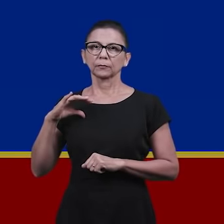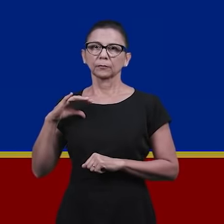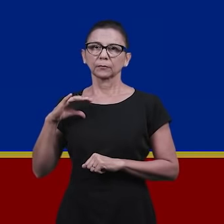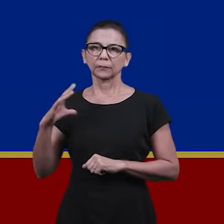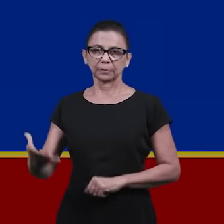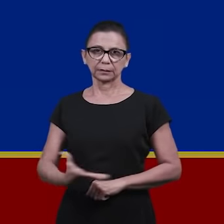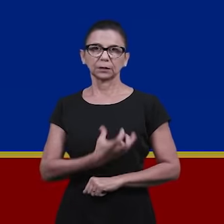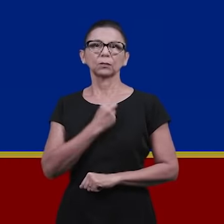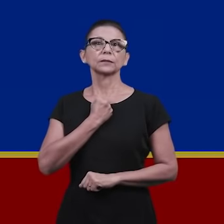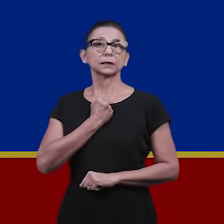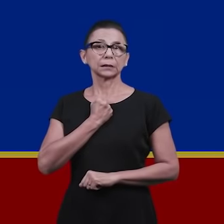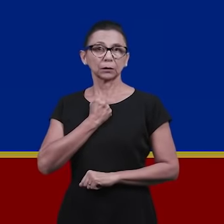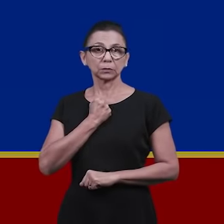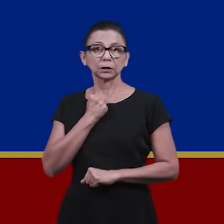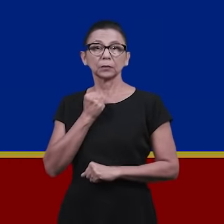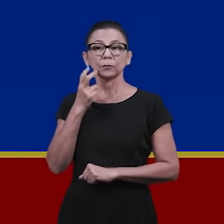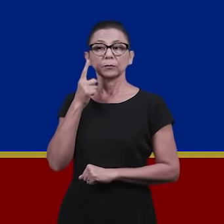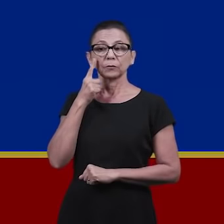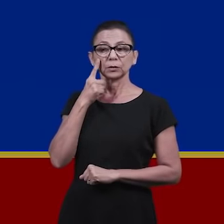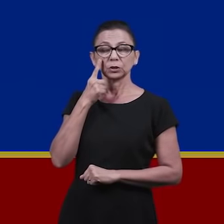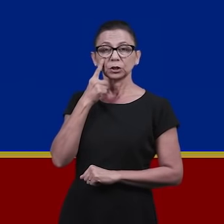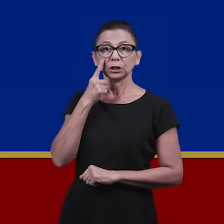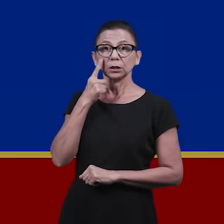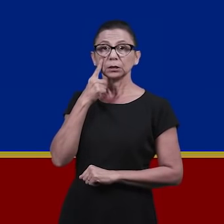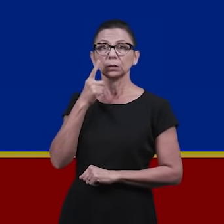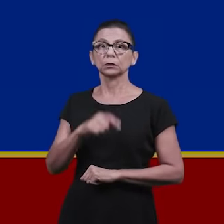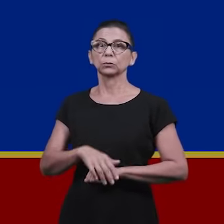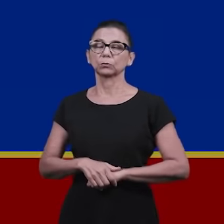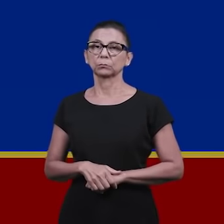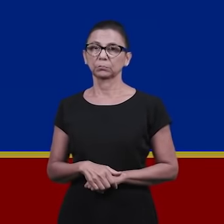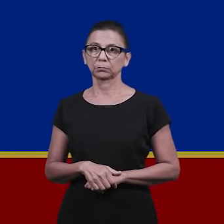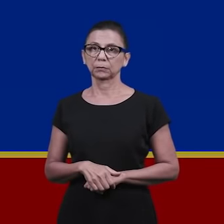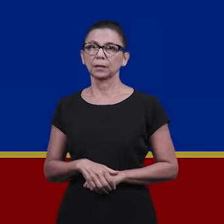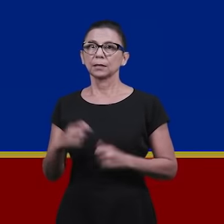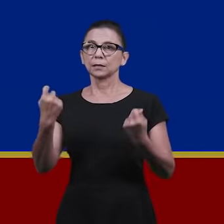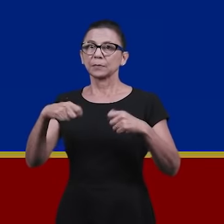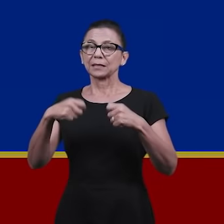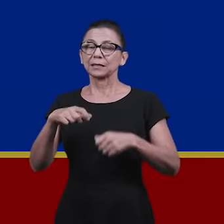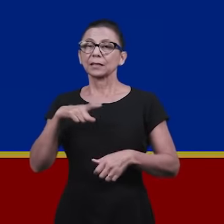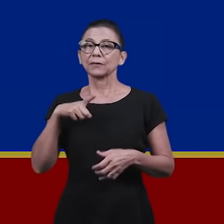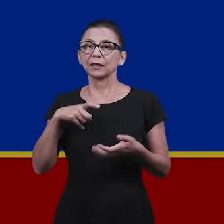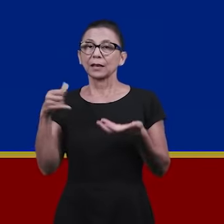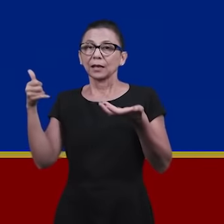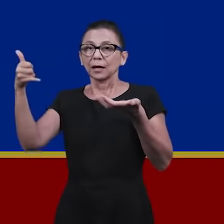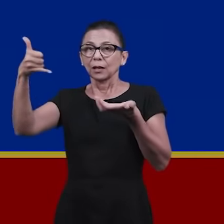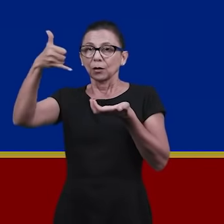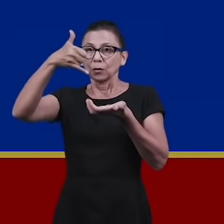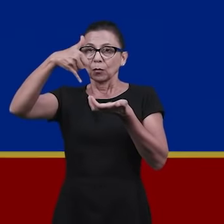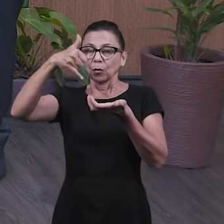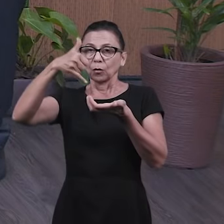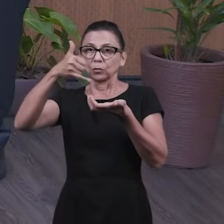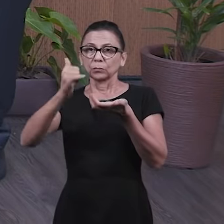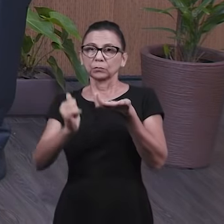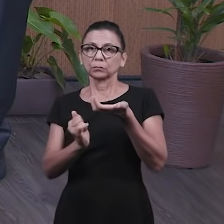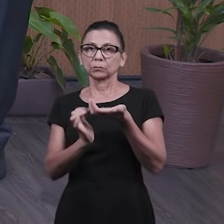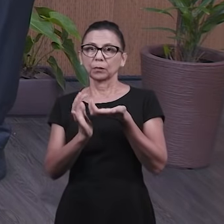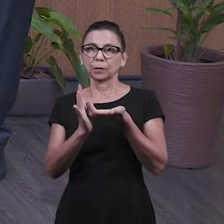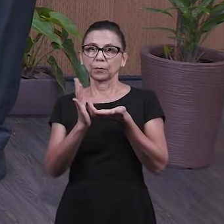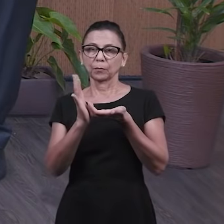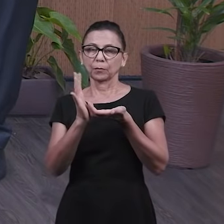de mais precioso, que era o óleo, a bênção do Espírito Santo. Até porque,